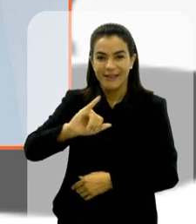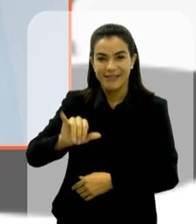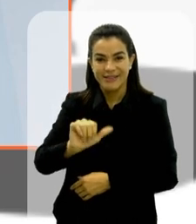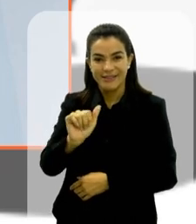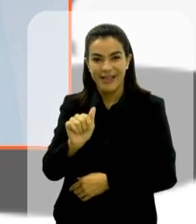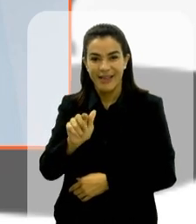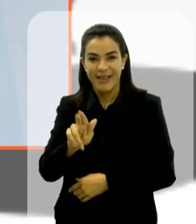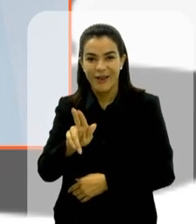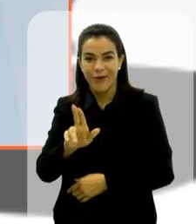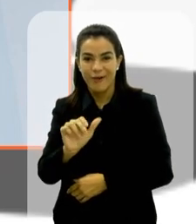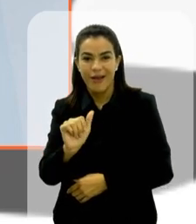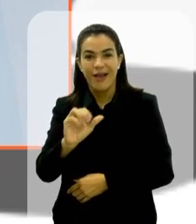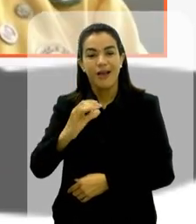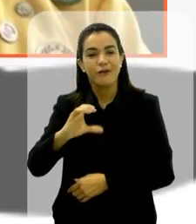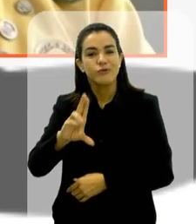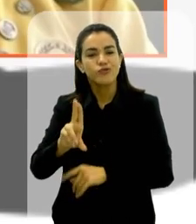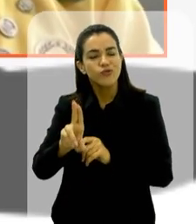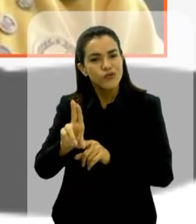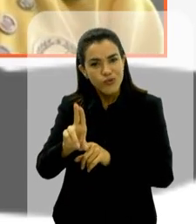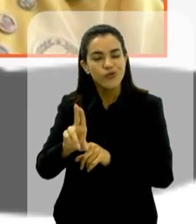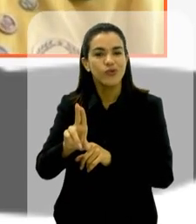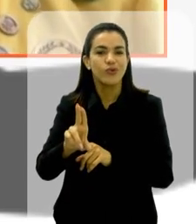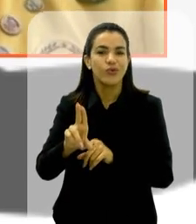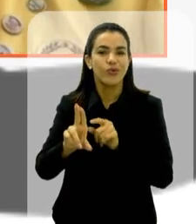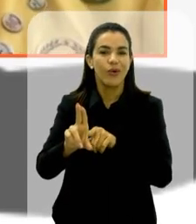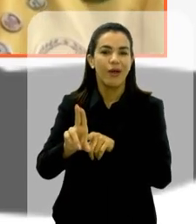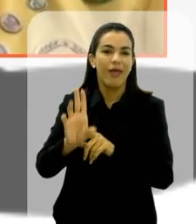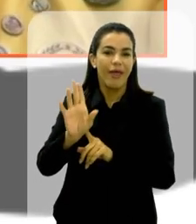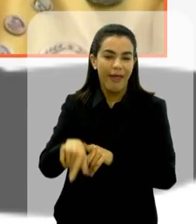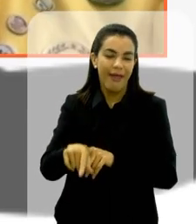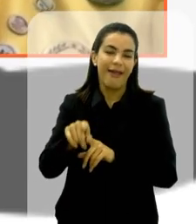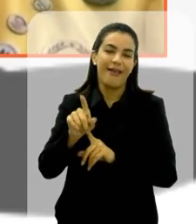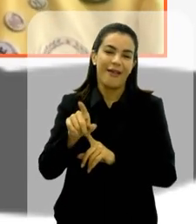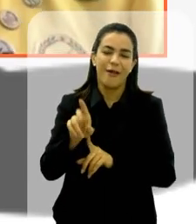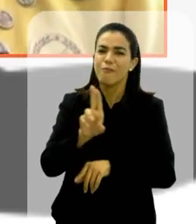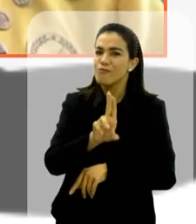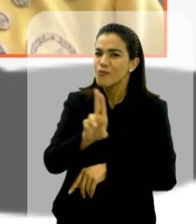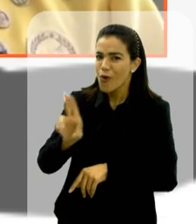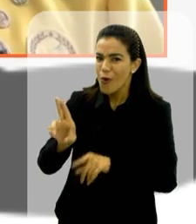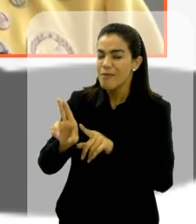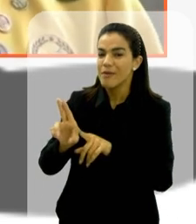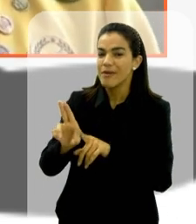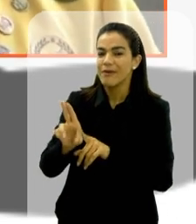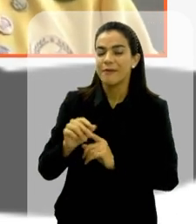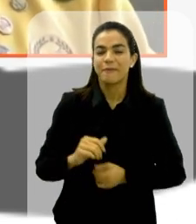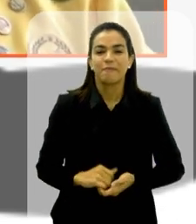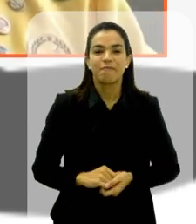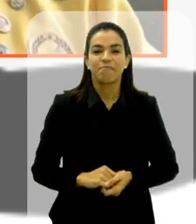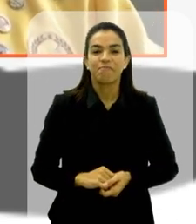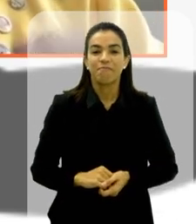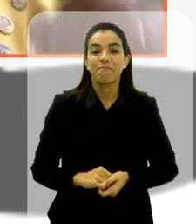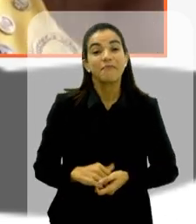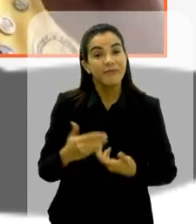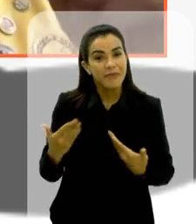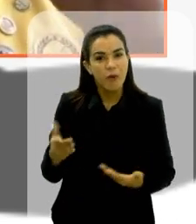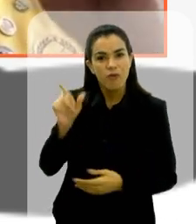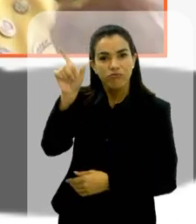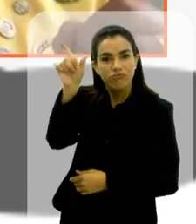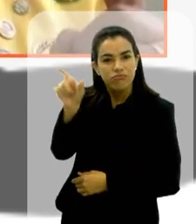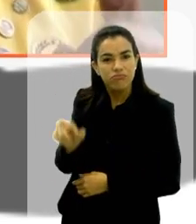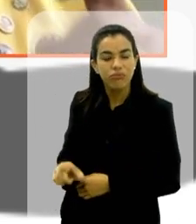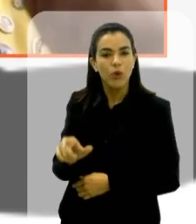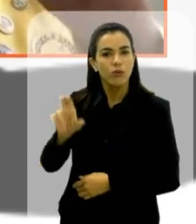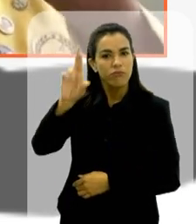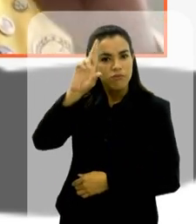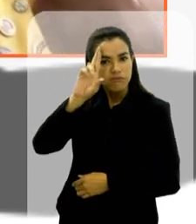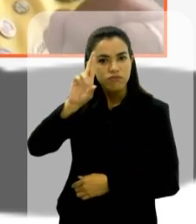de alguém. Então conta pra gente quem foi Maracajá Guaçu, Clério. Maracajá Guaçu foi o grande